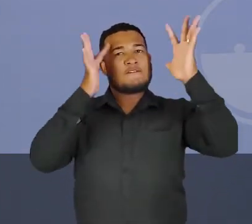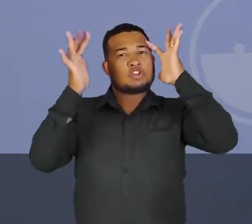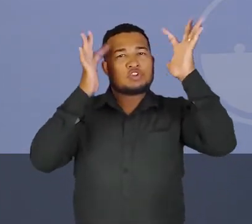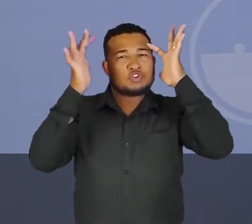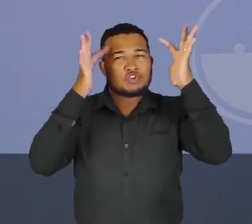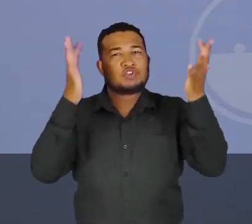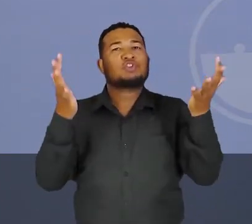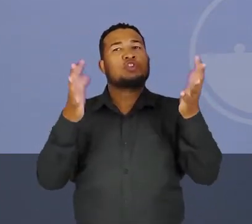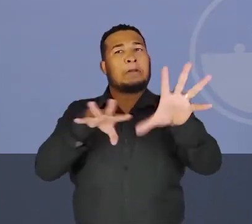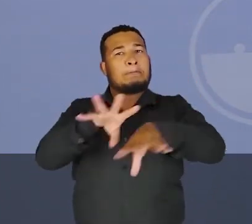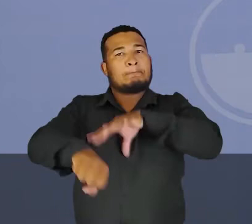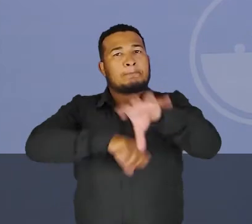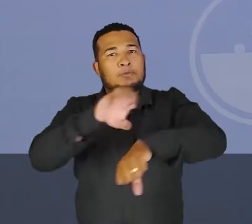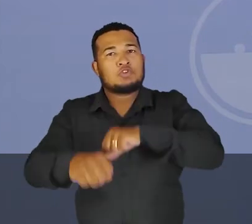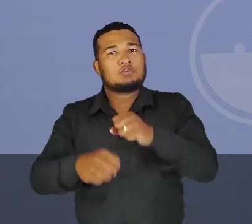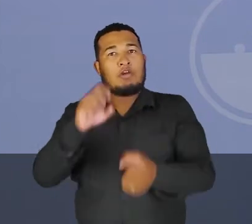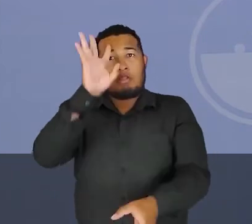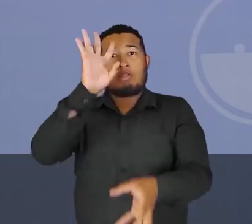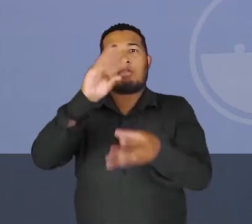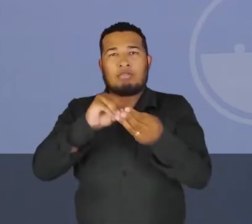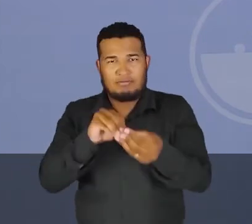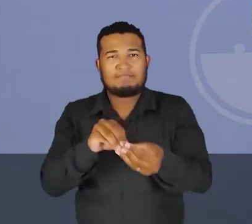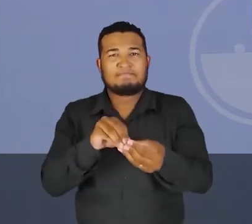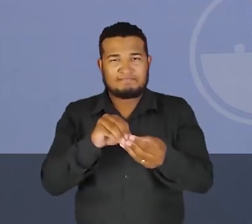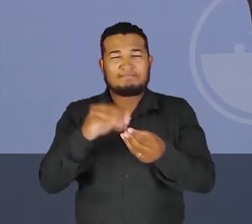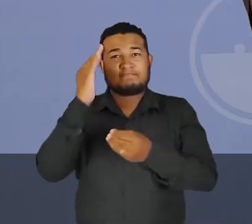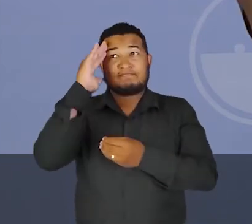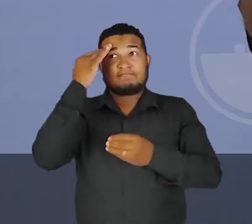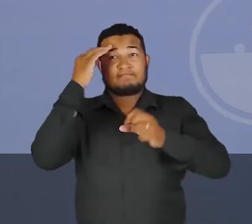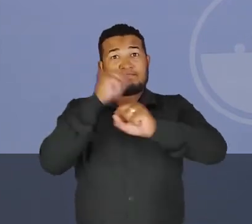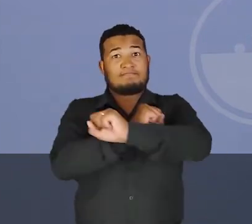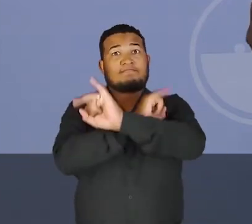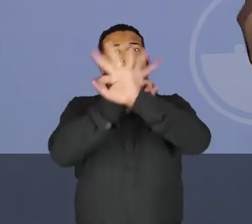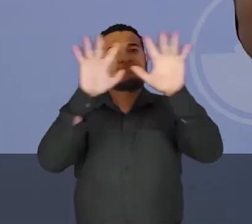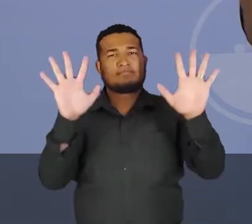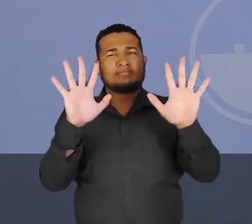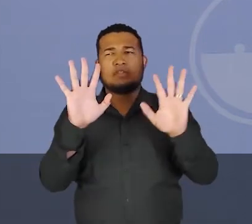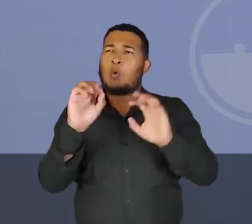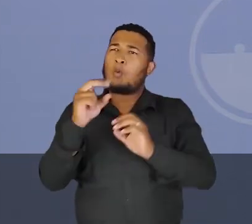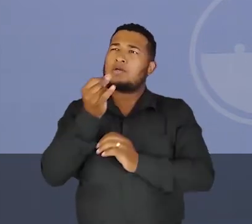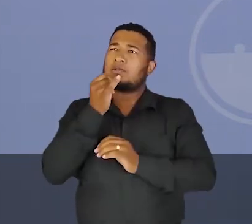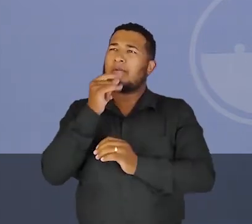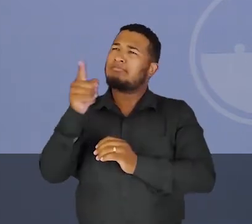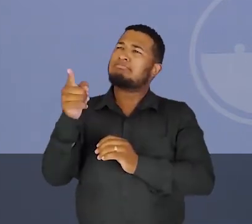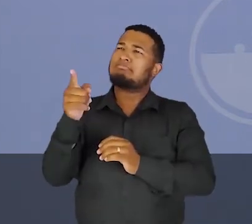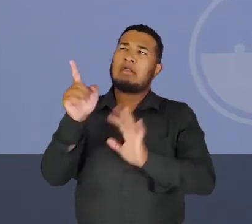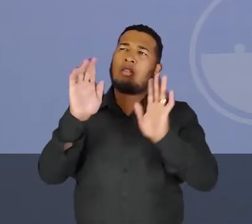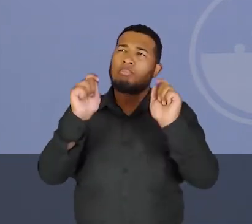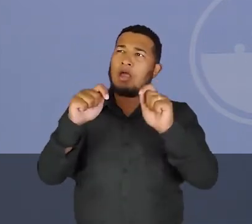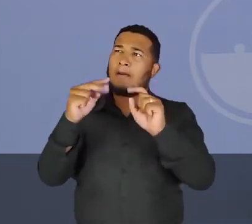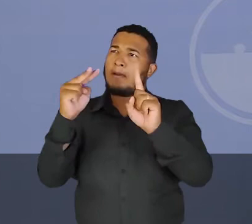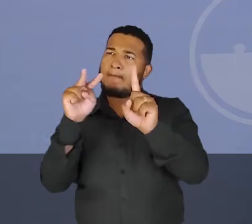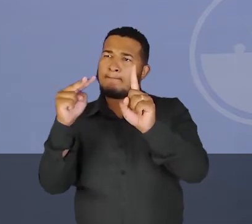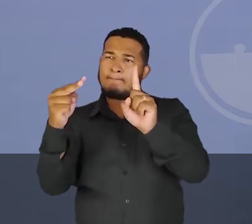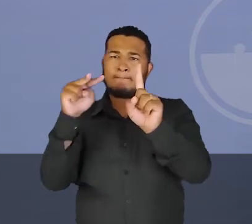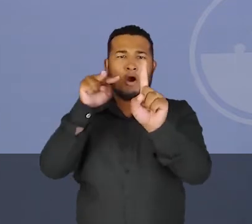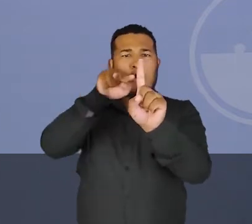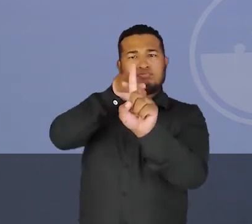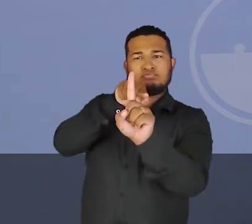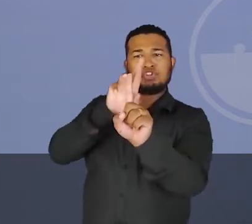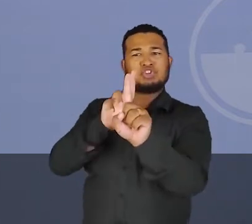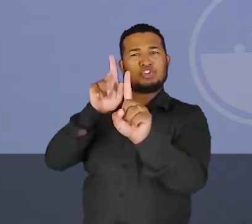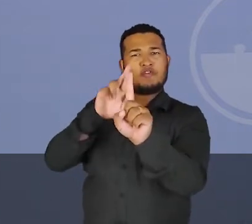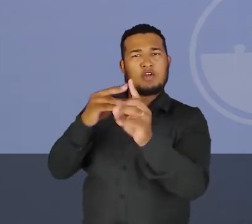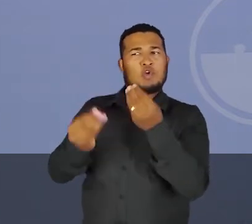buscar o entendimento. Peraí, isso não é bem assim, pode ser de uma outra maneira, como é que isso se reelabora, como é